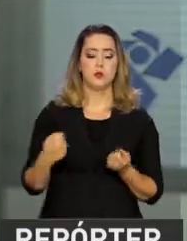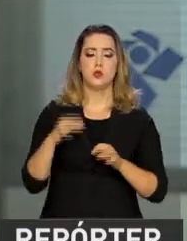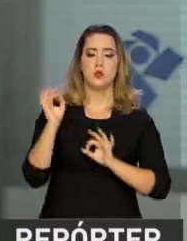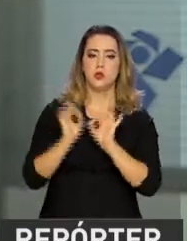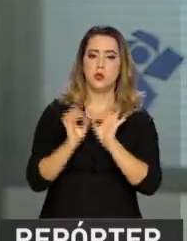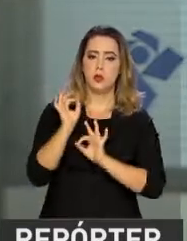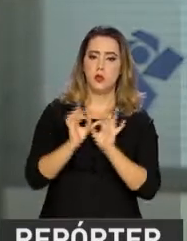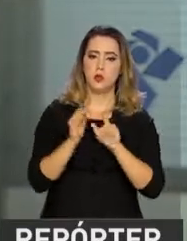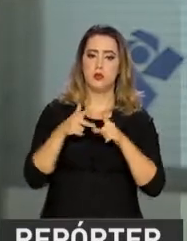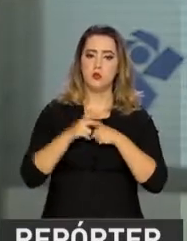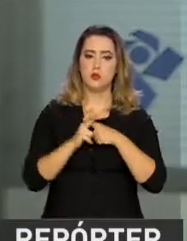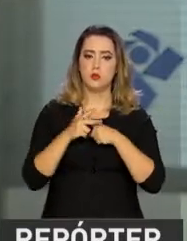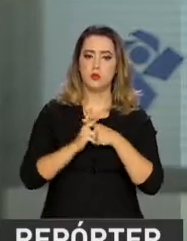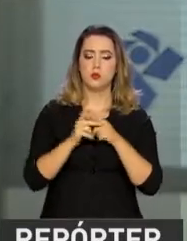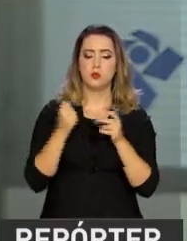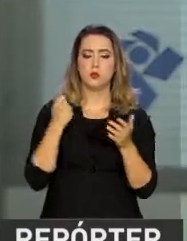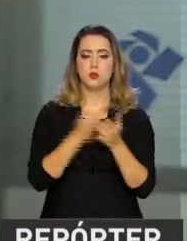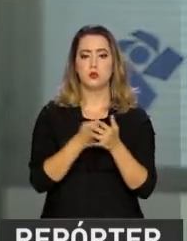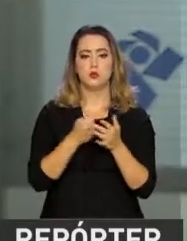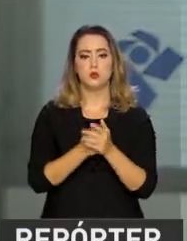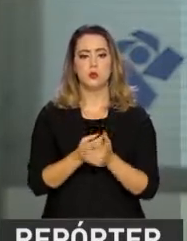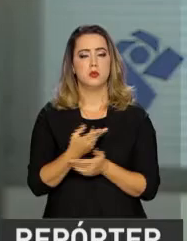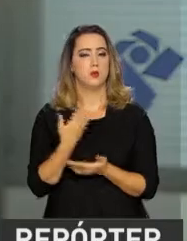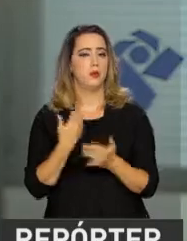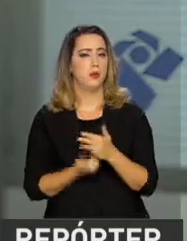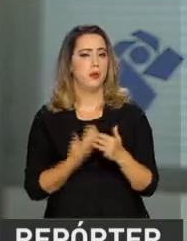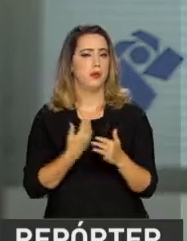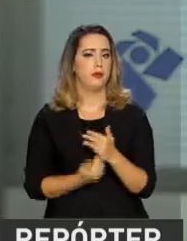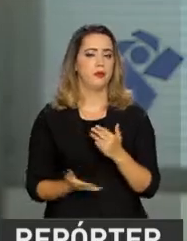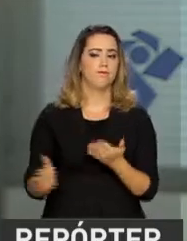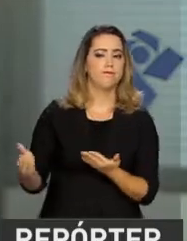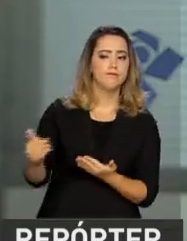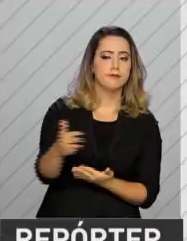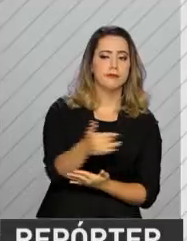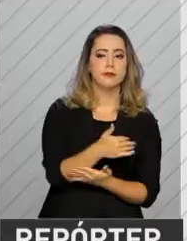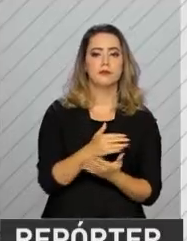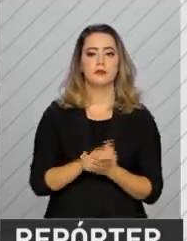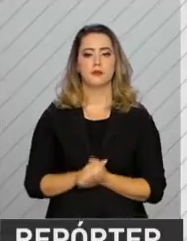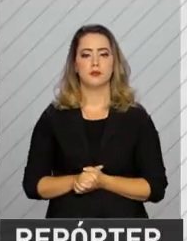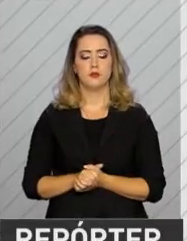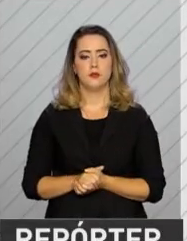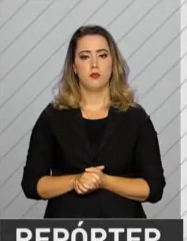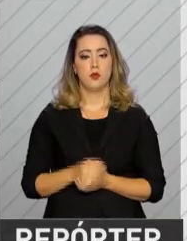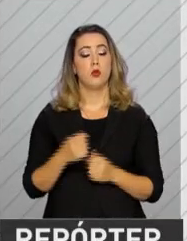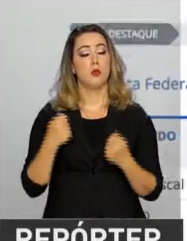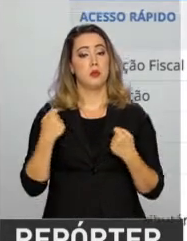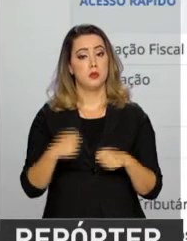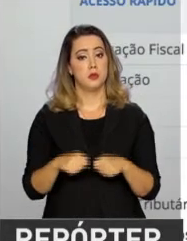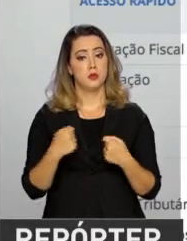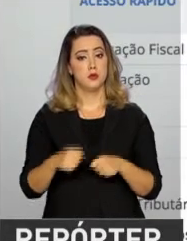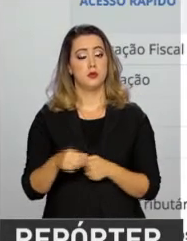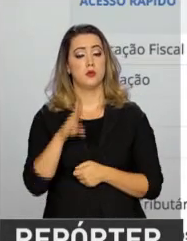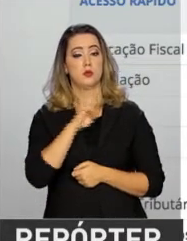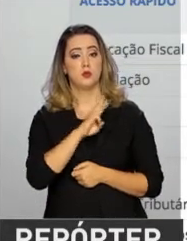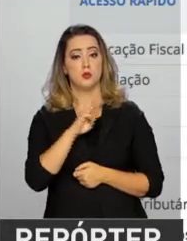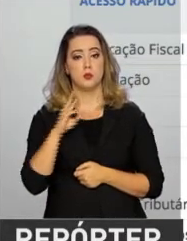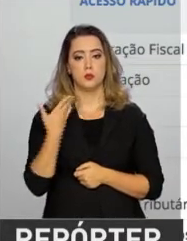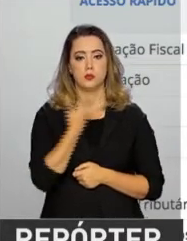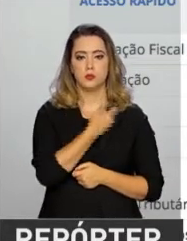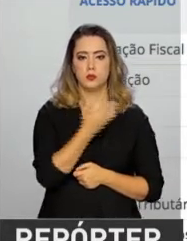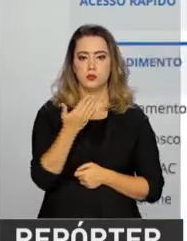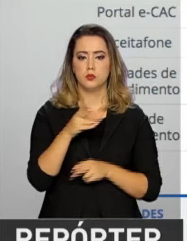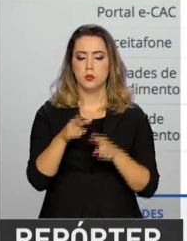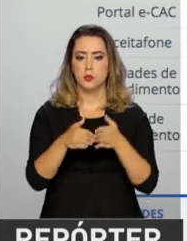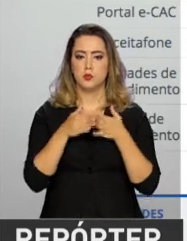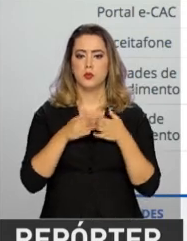as condições de pagamento para não perder na arrecadação para aderir ao programa é preciso formalizar o